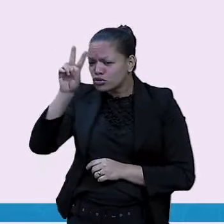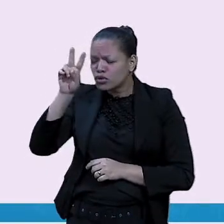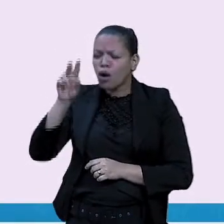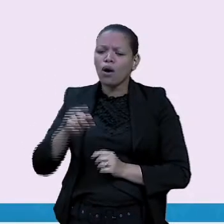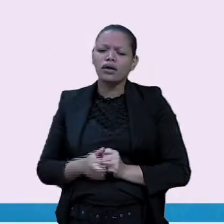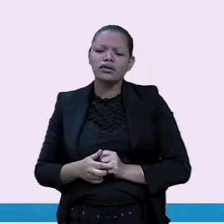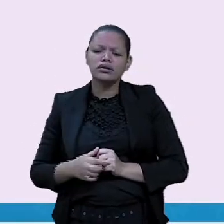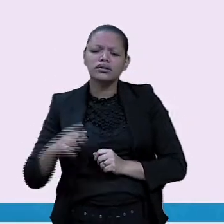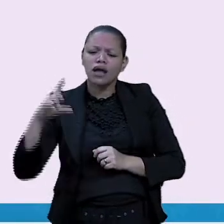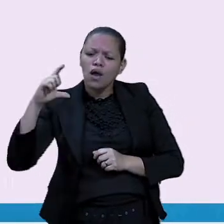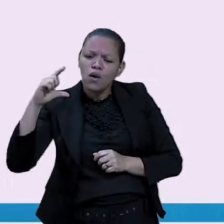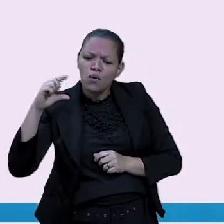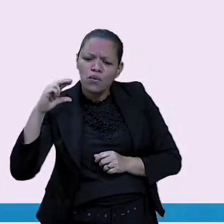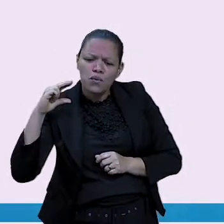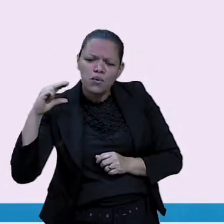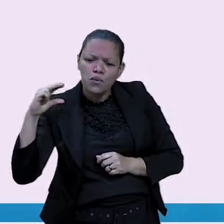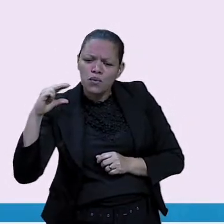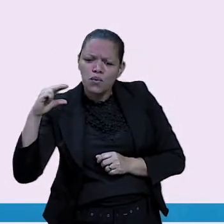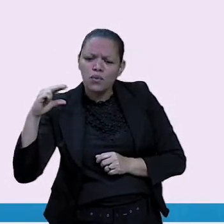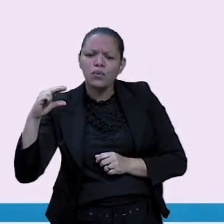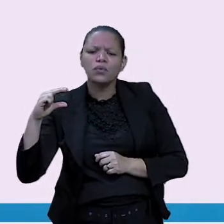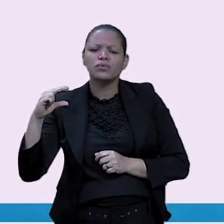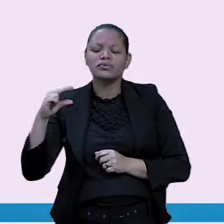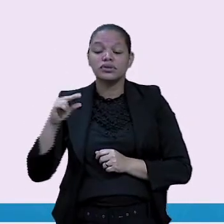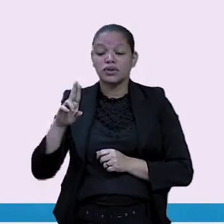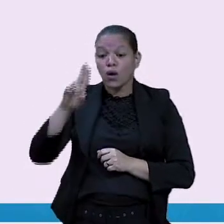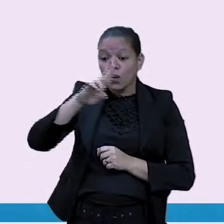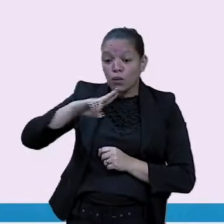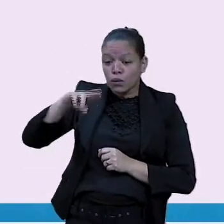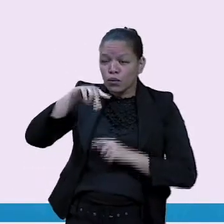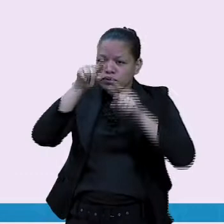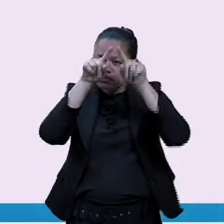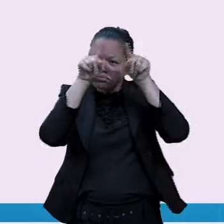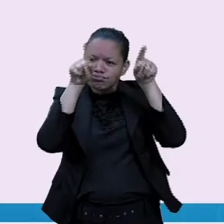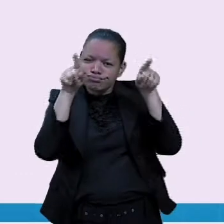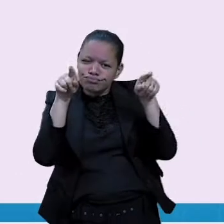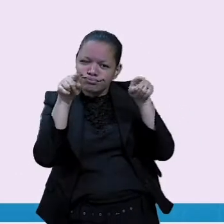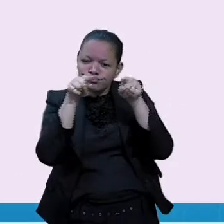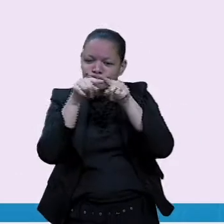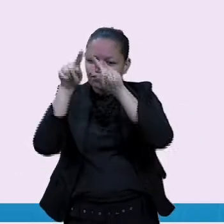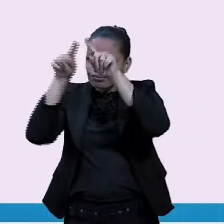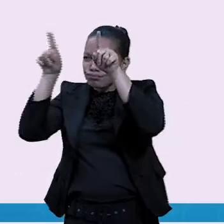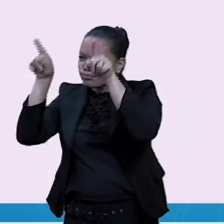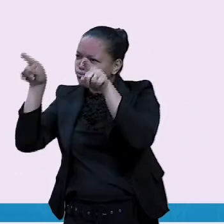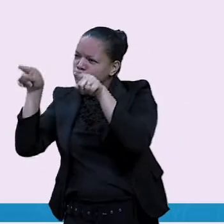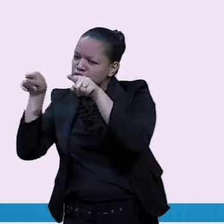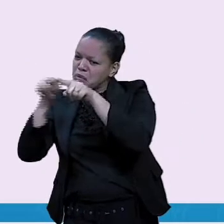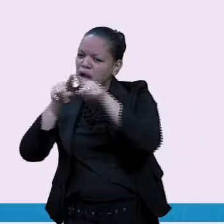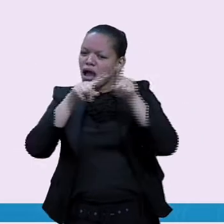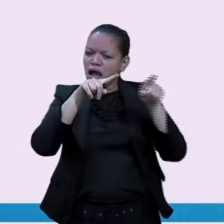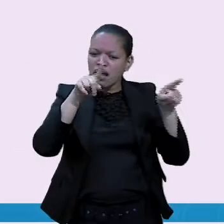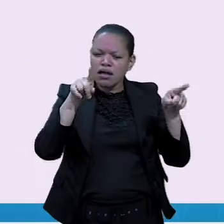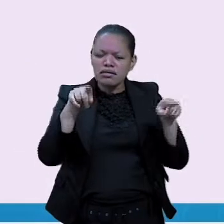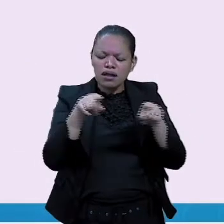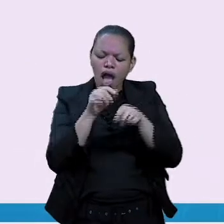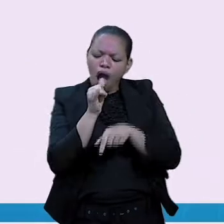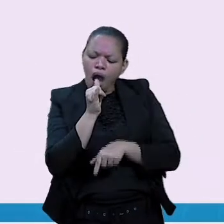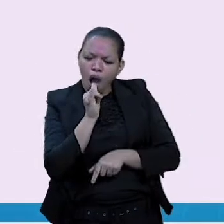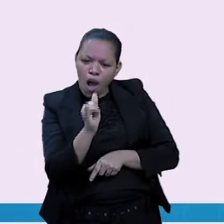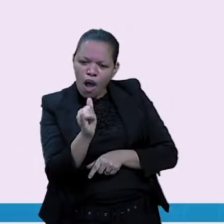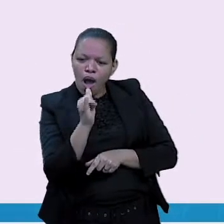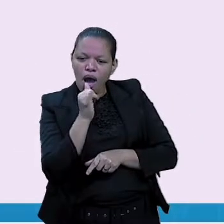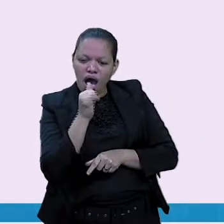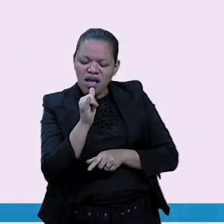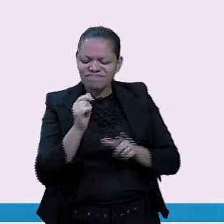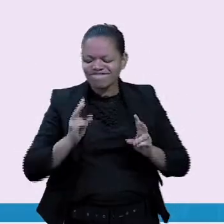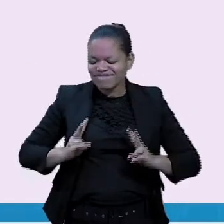Este gênero utiliza-se de quadrinhos para narrar um fato, geralmente na forma de humor. As falas